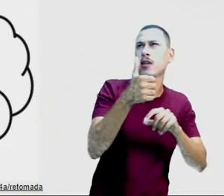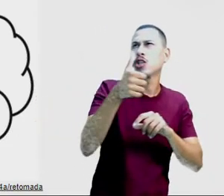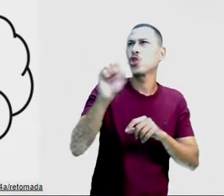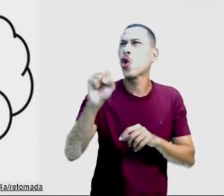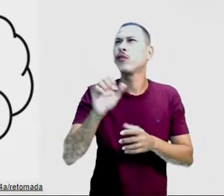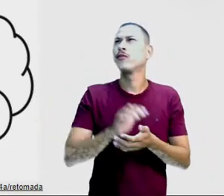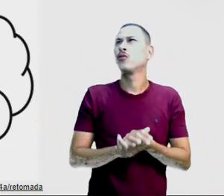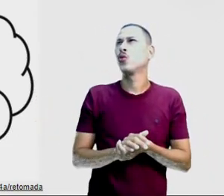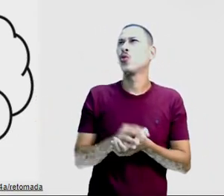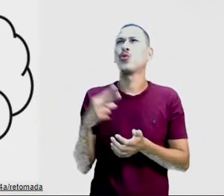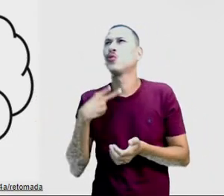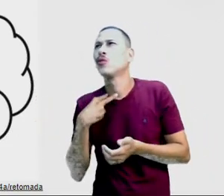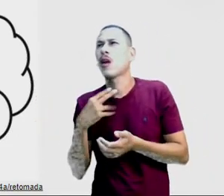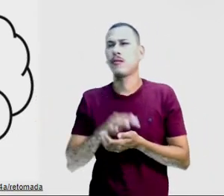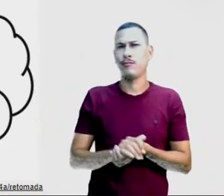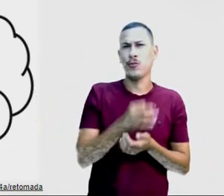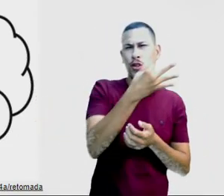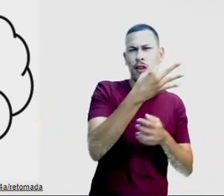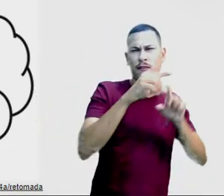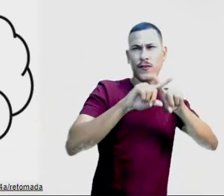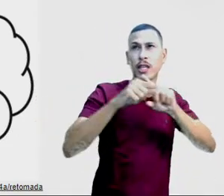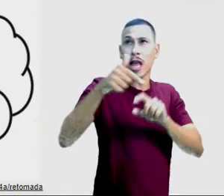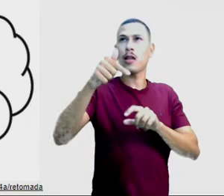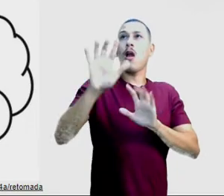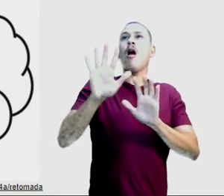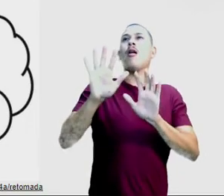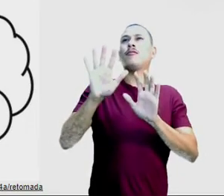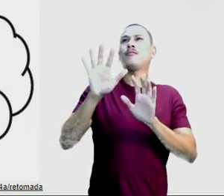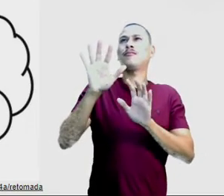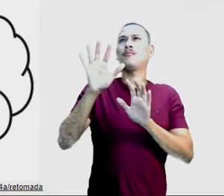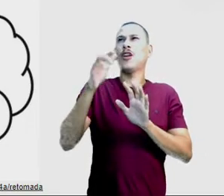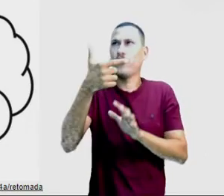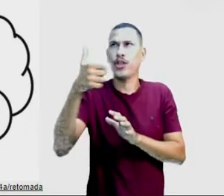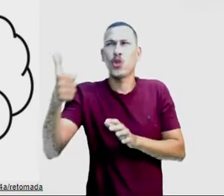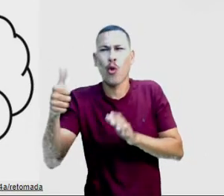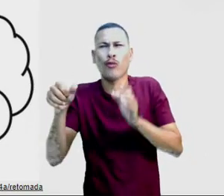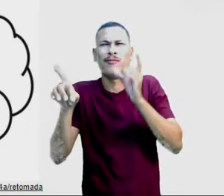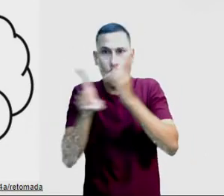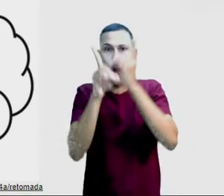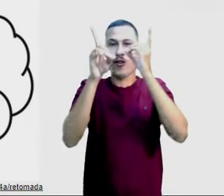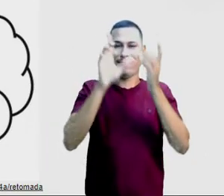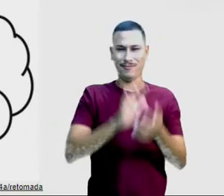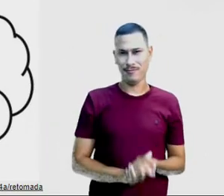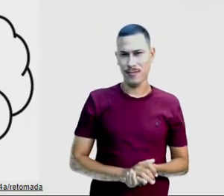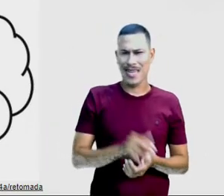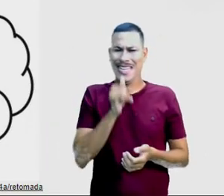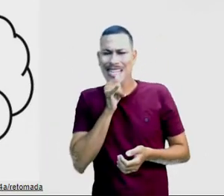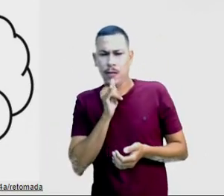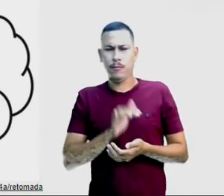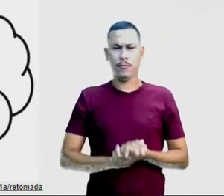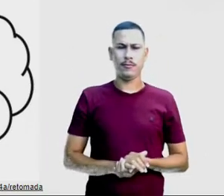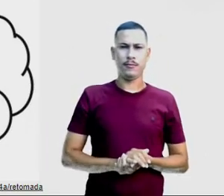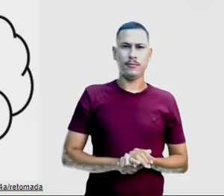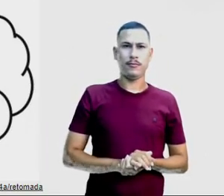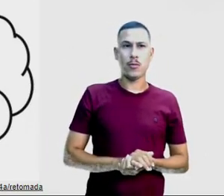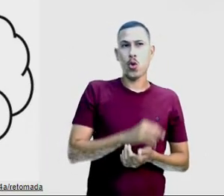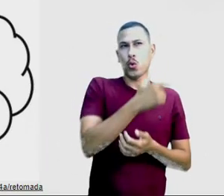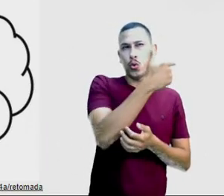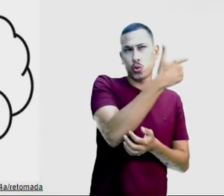dá. 3 vezes 7 é 21. Oh, cheguei. Então, se eu tenho